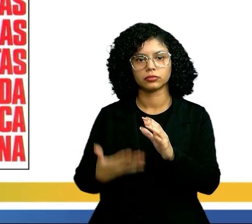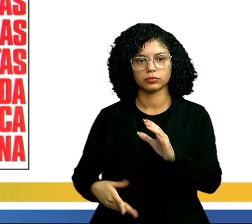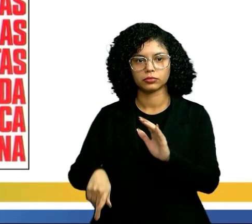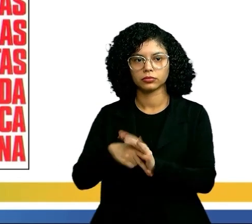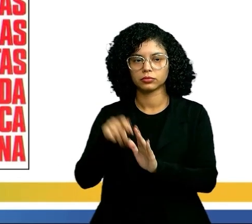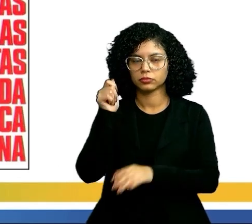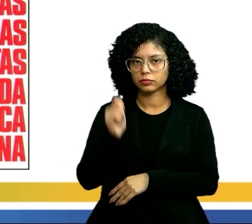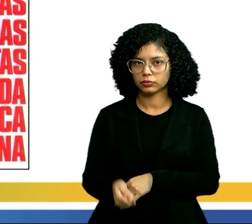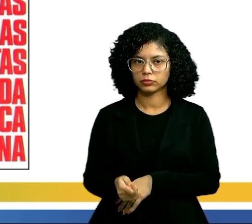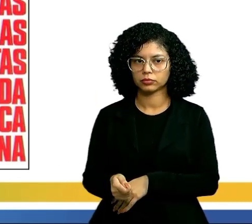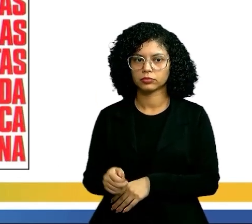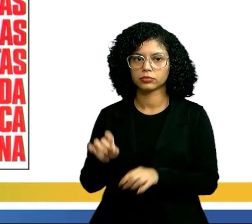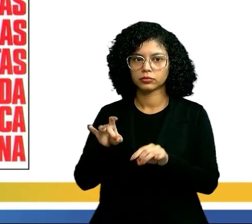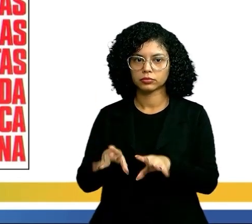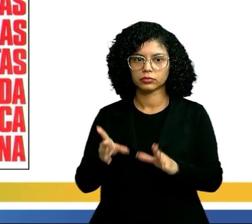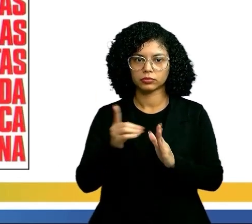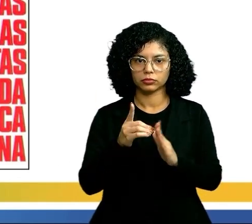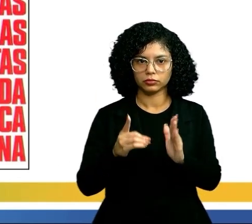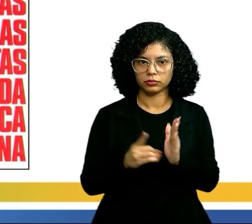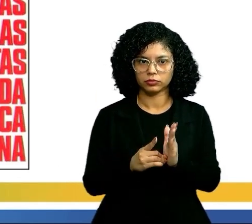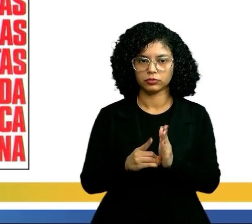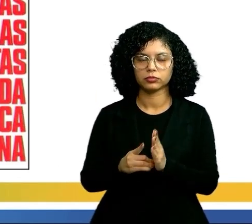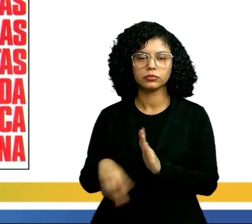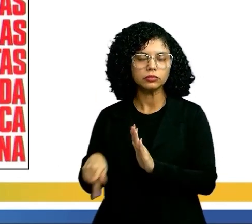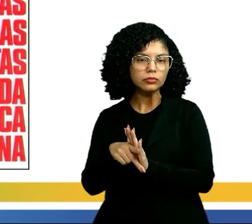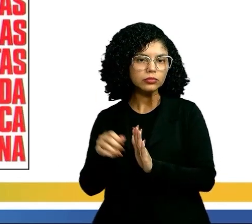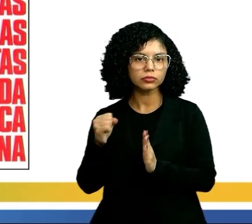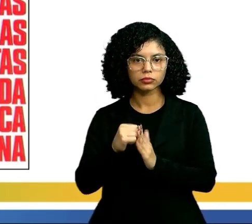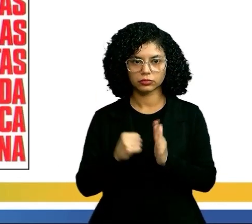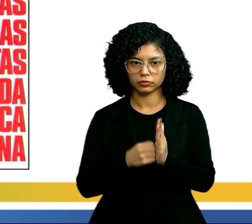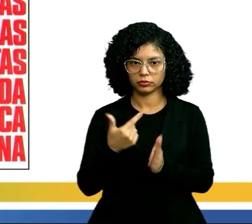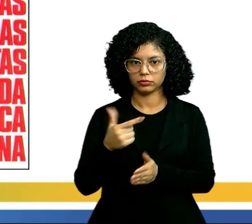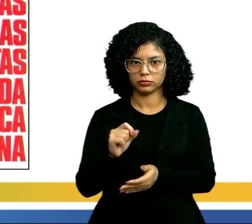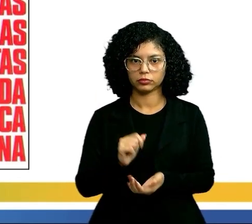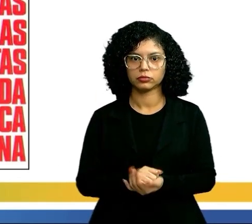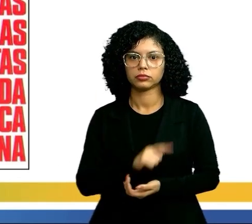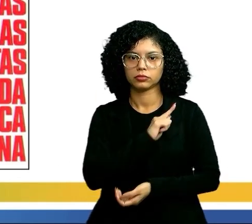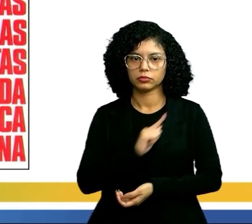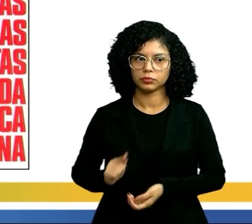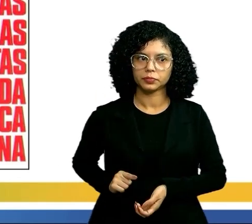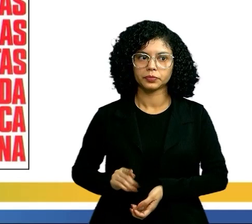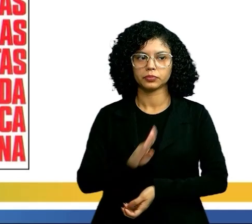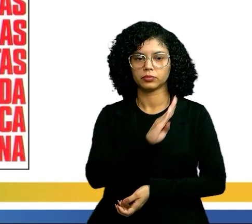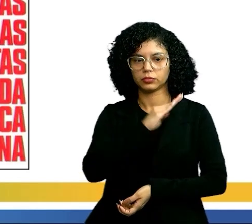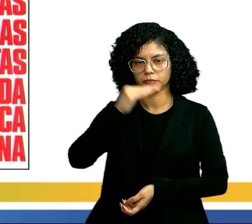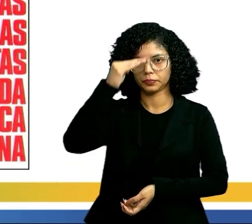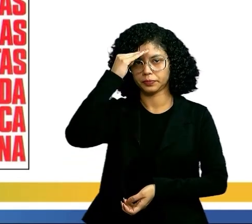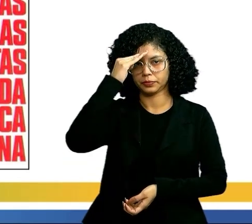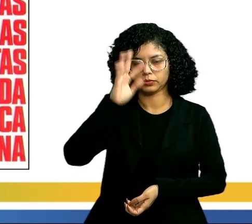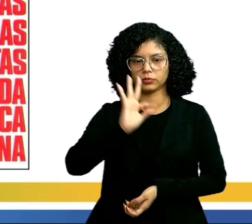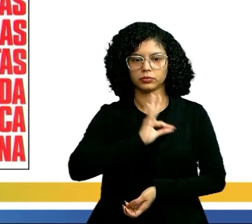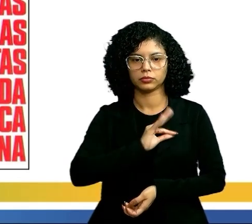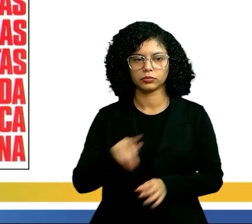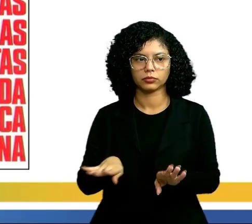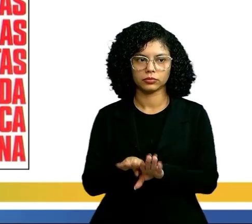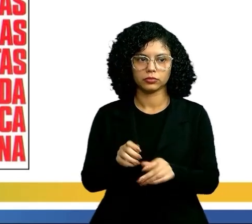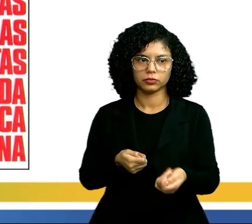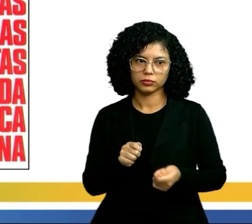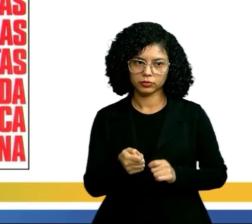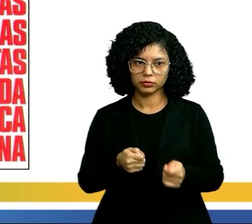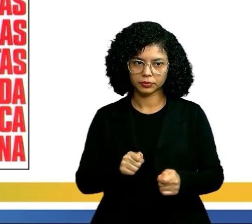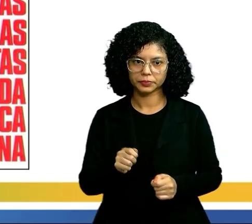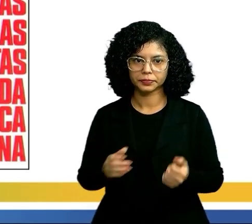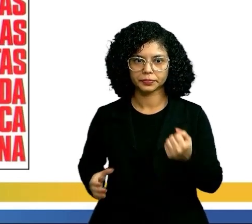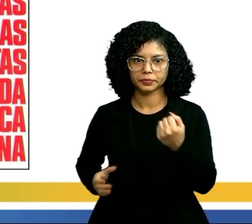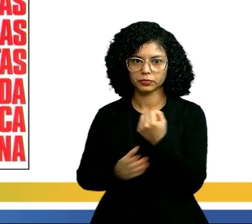regime ditatorial das últimas décadas, mais precisamente no século XX. Os governos militares, baseados na doutrina de